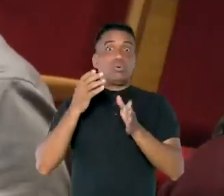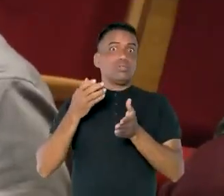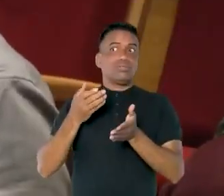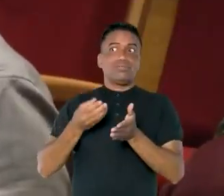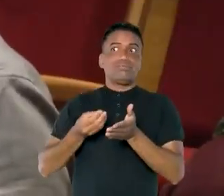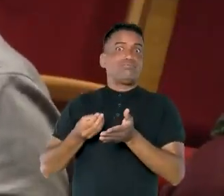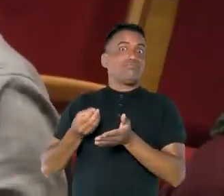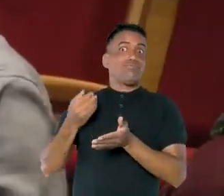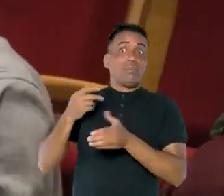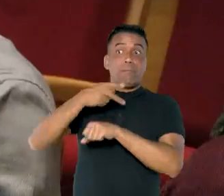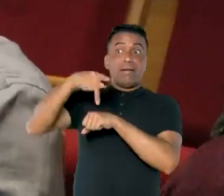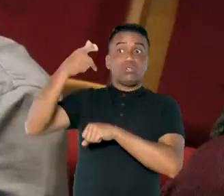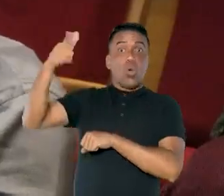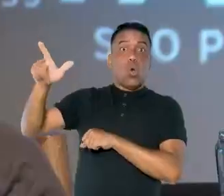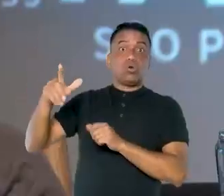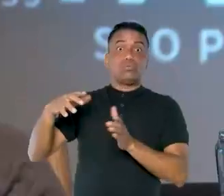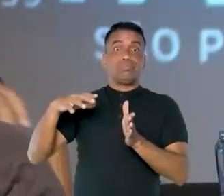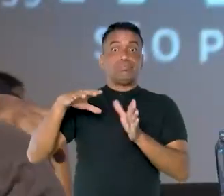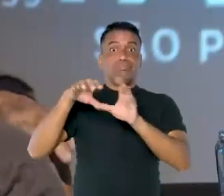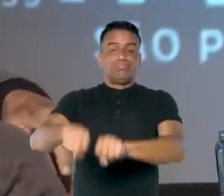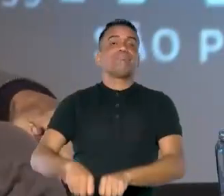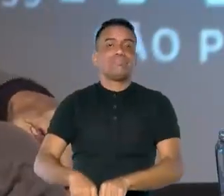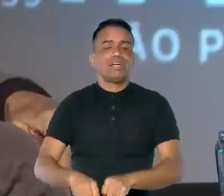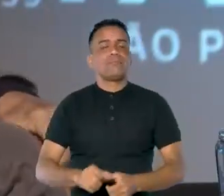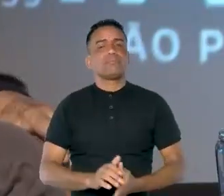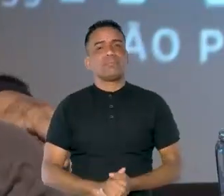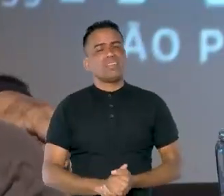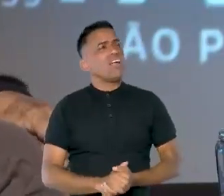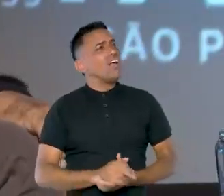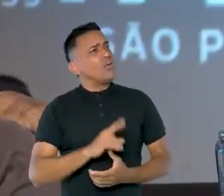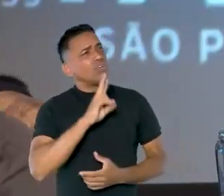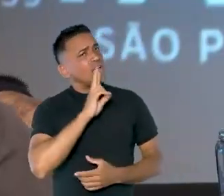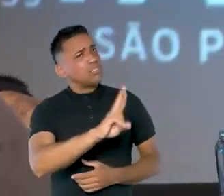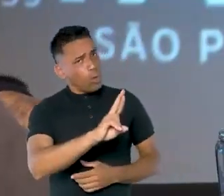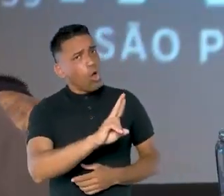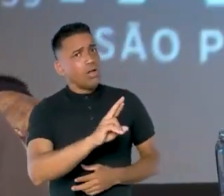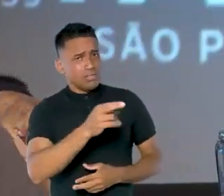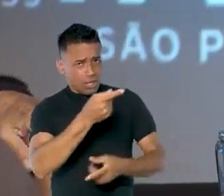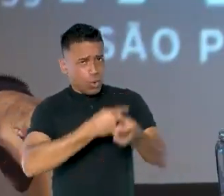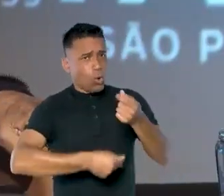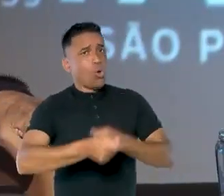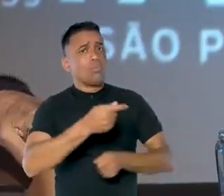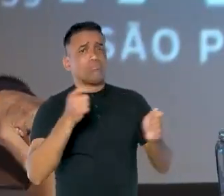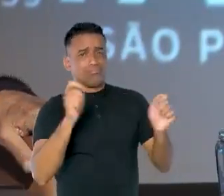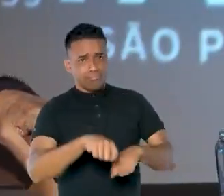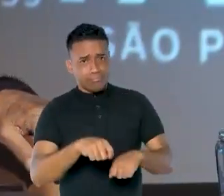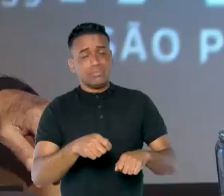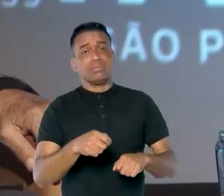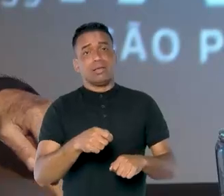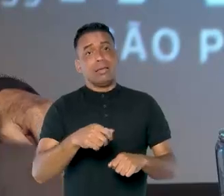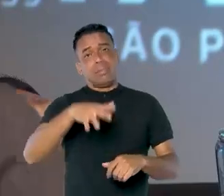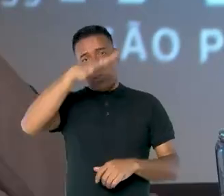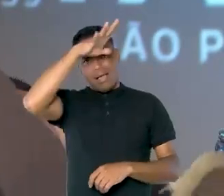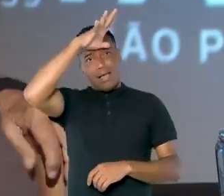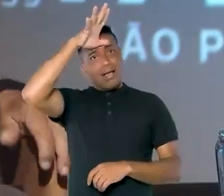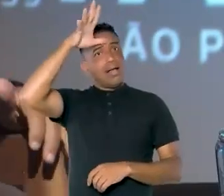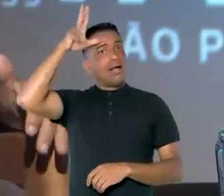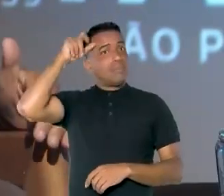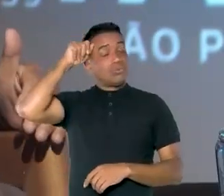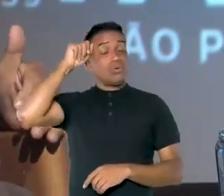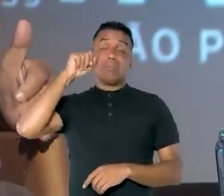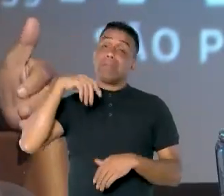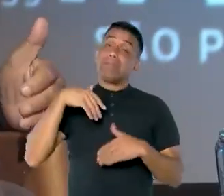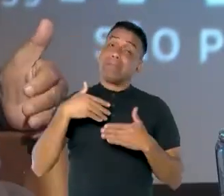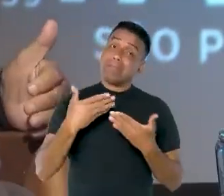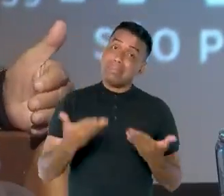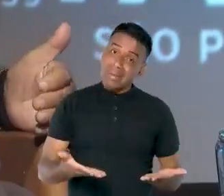olhos a bioeconomia? Eu vejo como uma grande solução econômica, uma grande possibilidade para a Amazônia. Mas, por isso, é